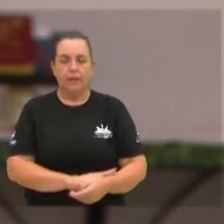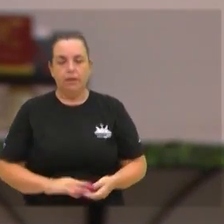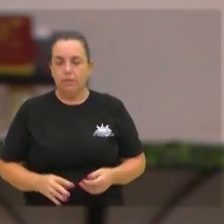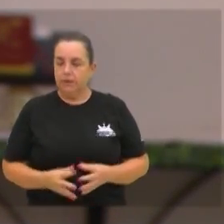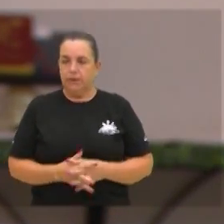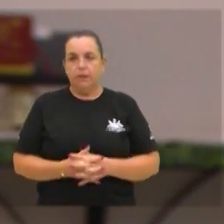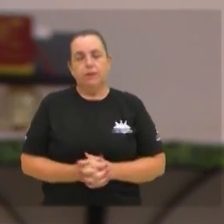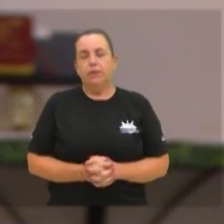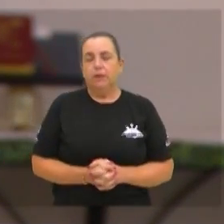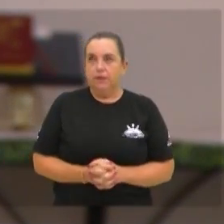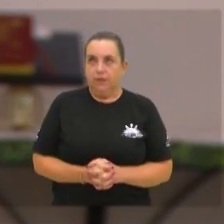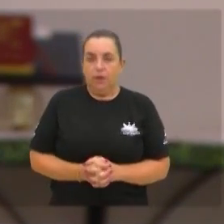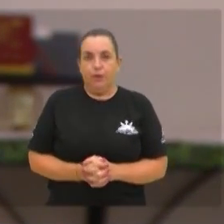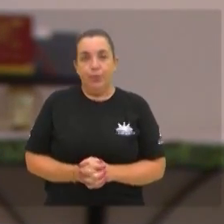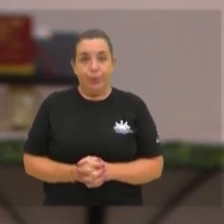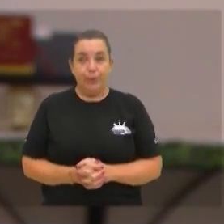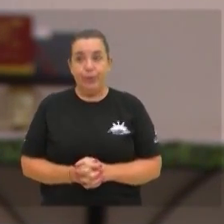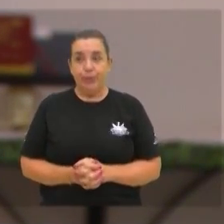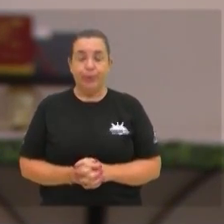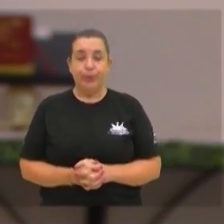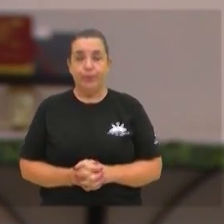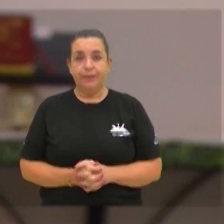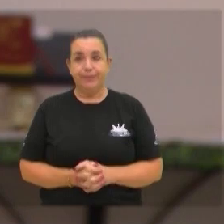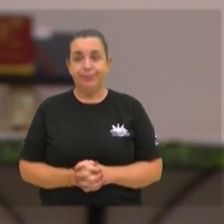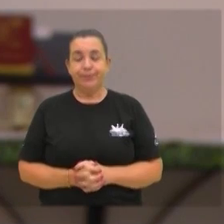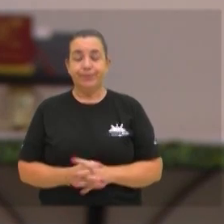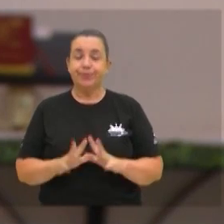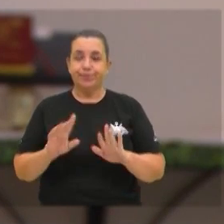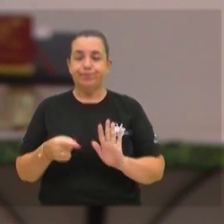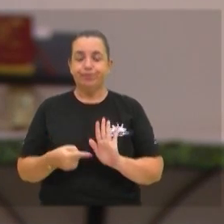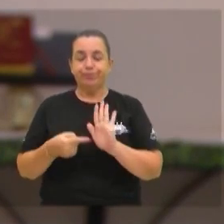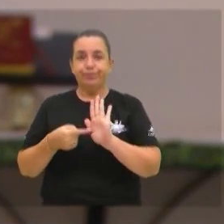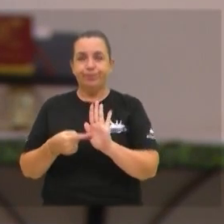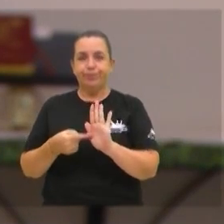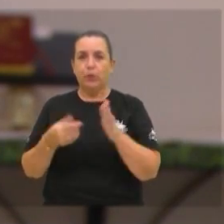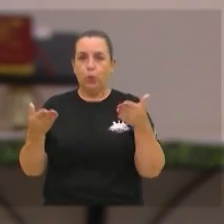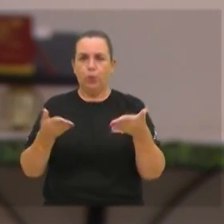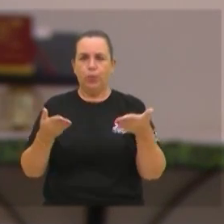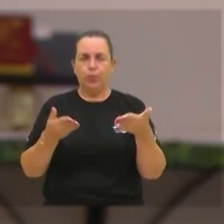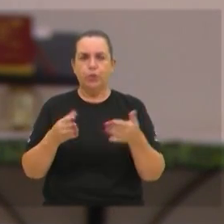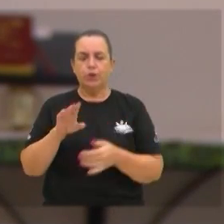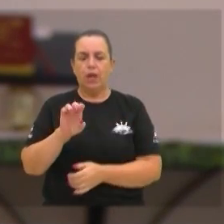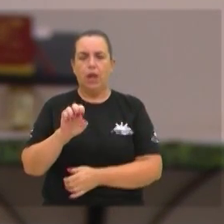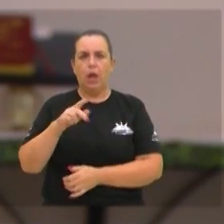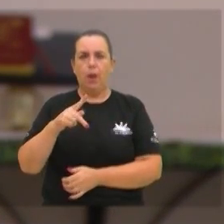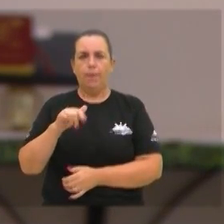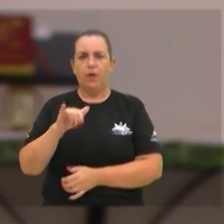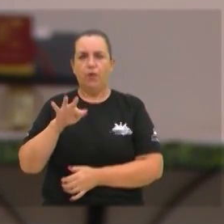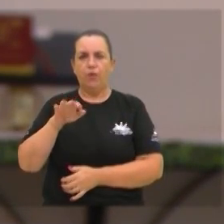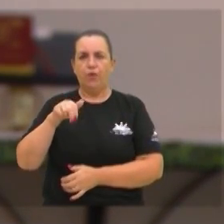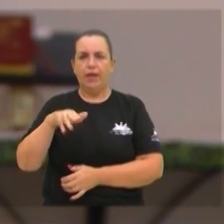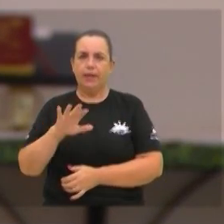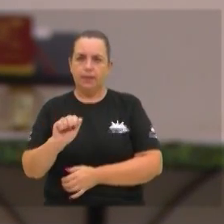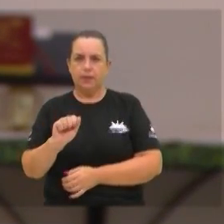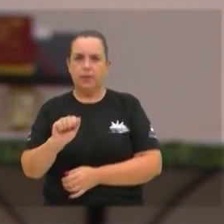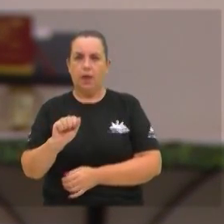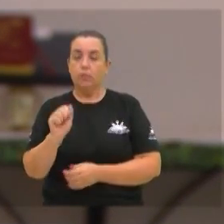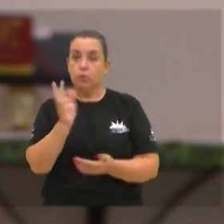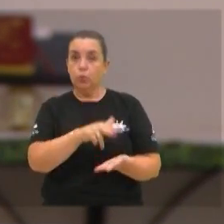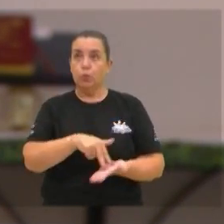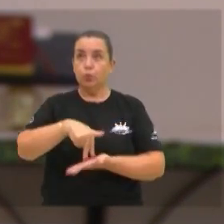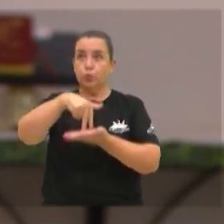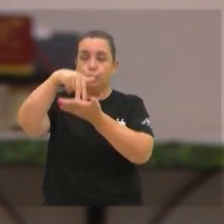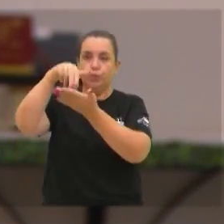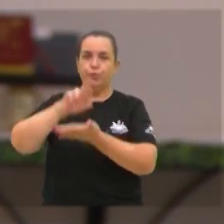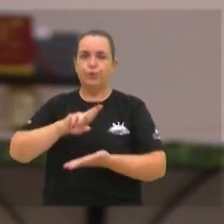de Cristo a todas as nações, pois a luz do seu amor salvífico não se restringe a